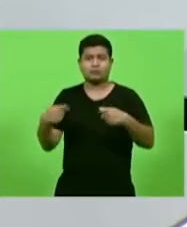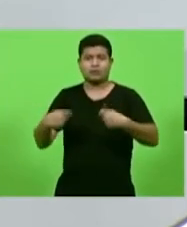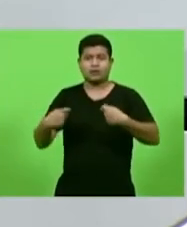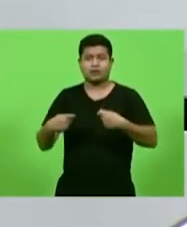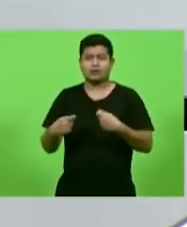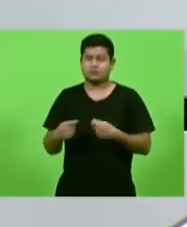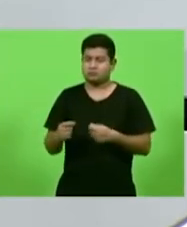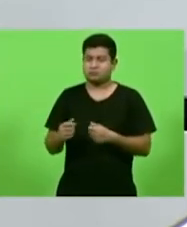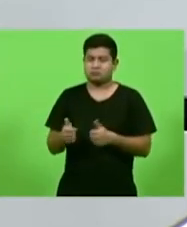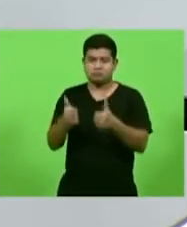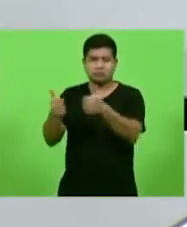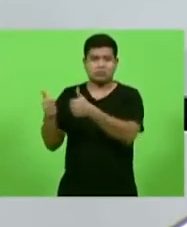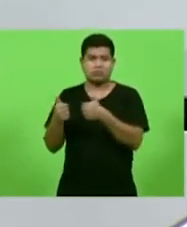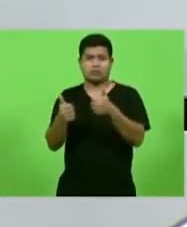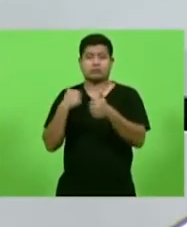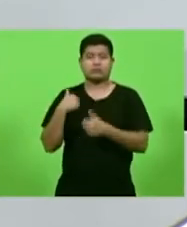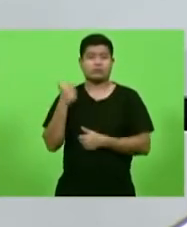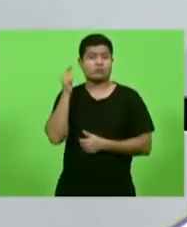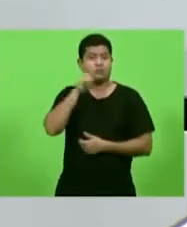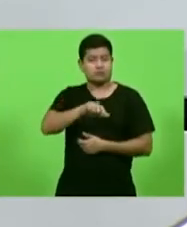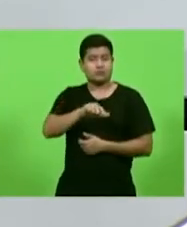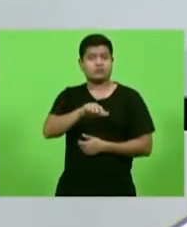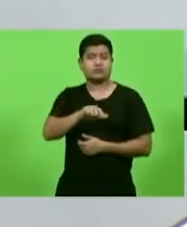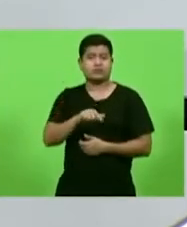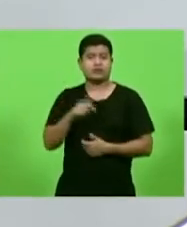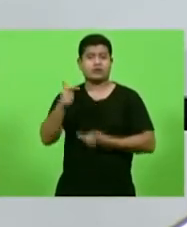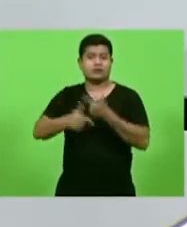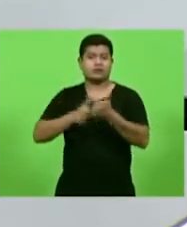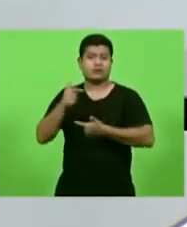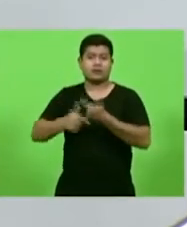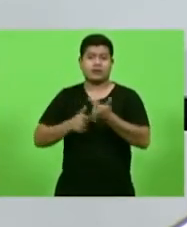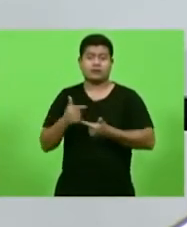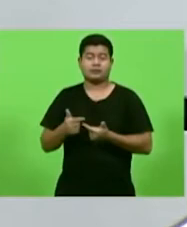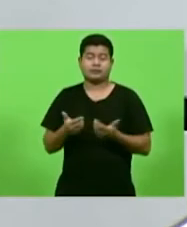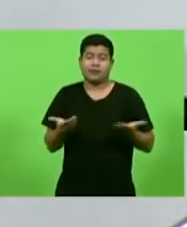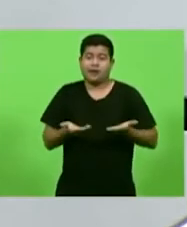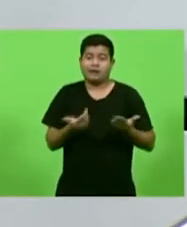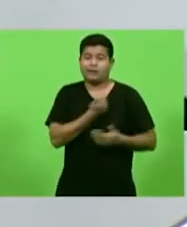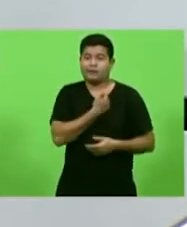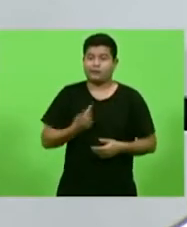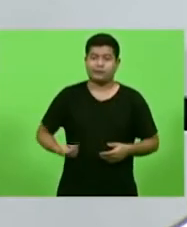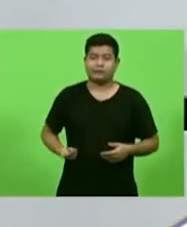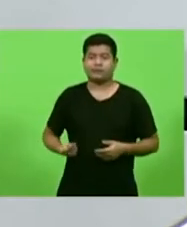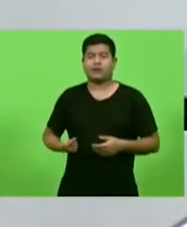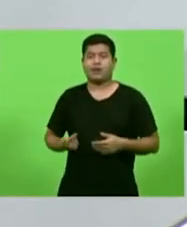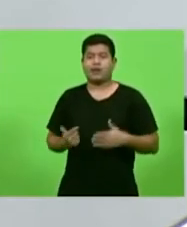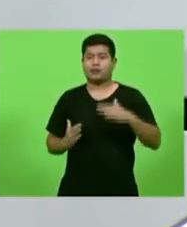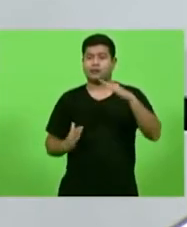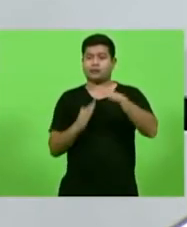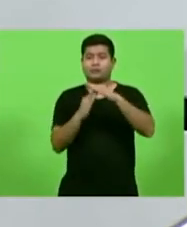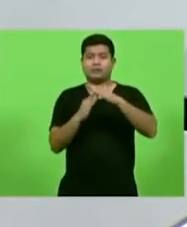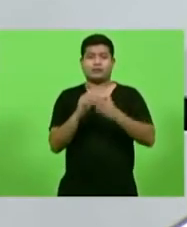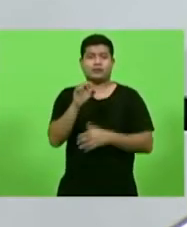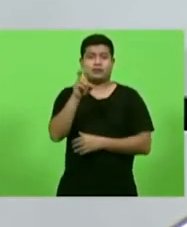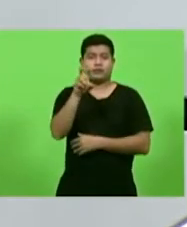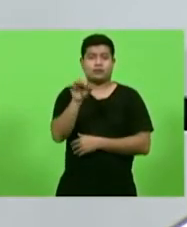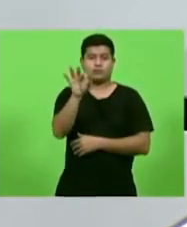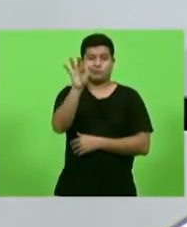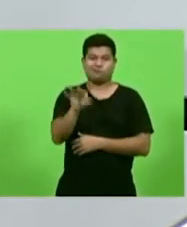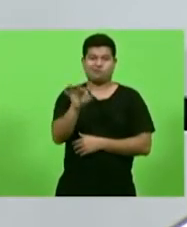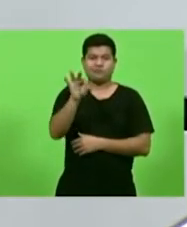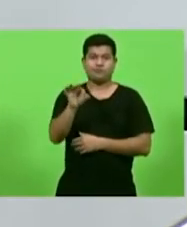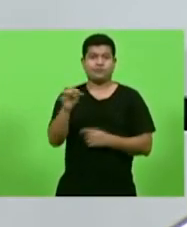captura é da sua subsistência e quando o governo limita em cinquenta por cento